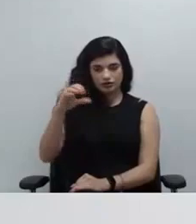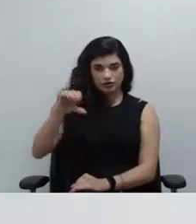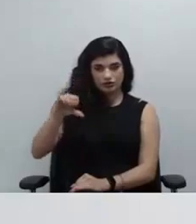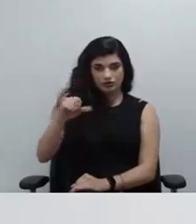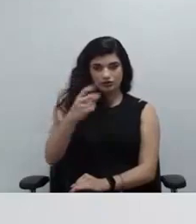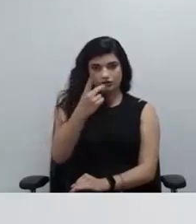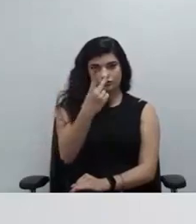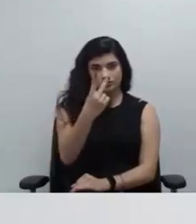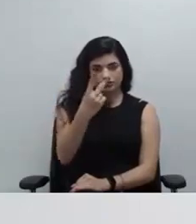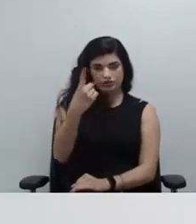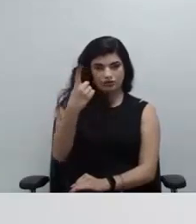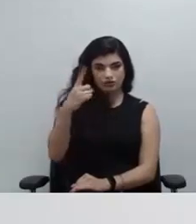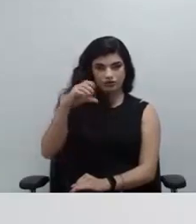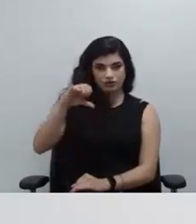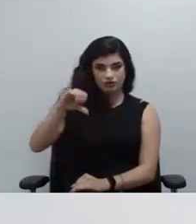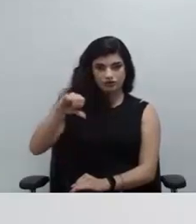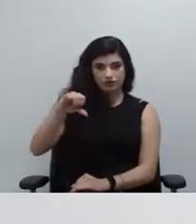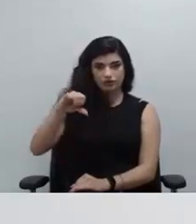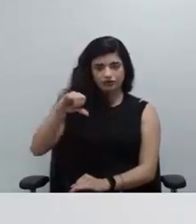2023-0019-219.